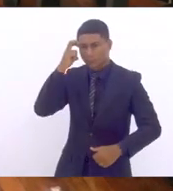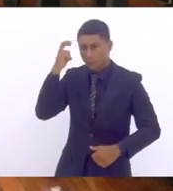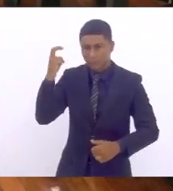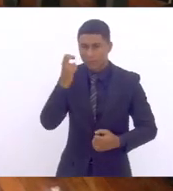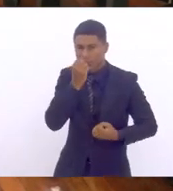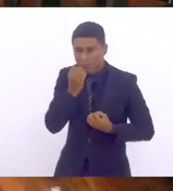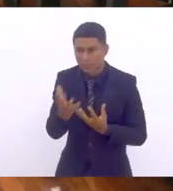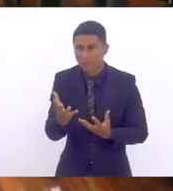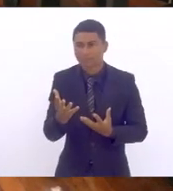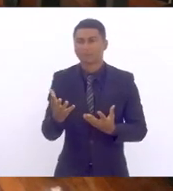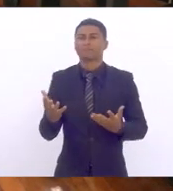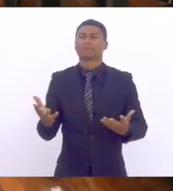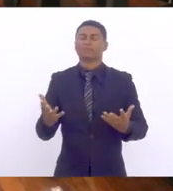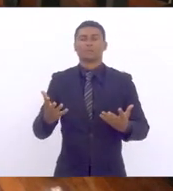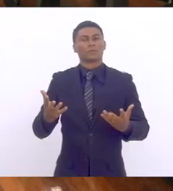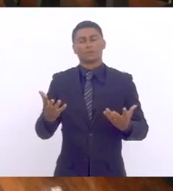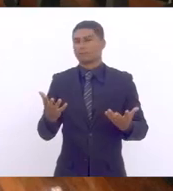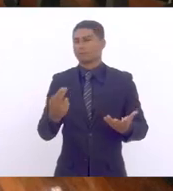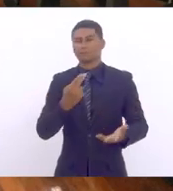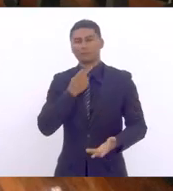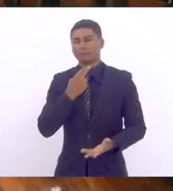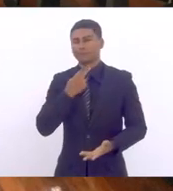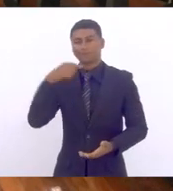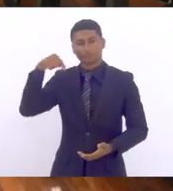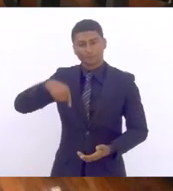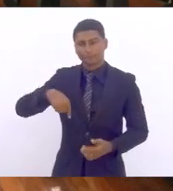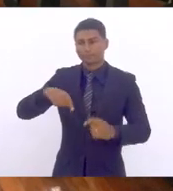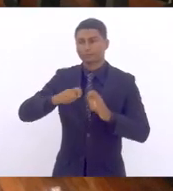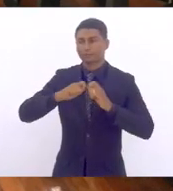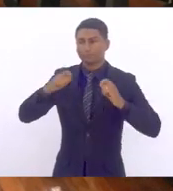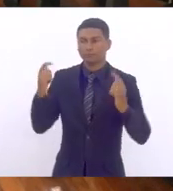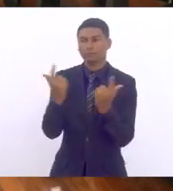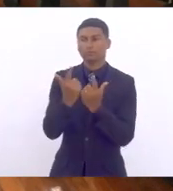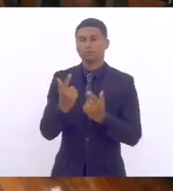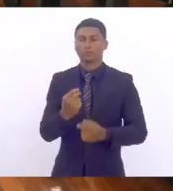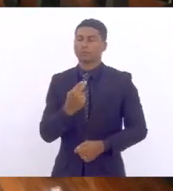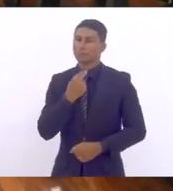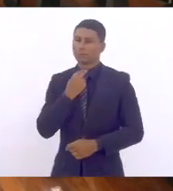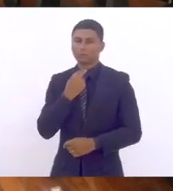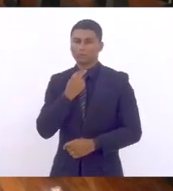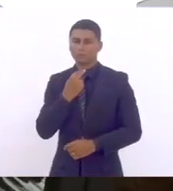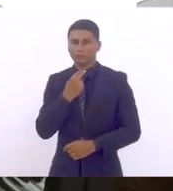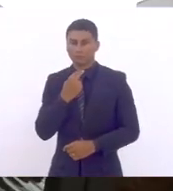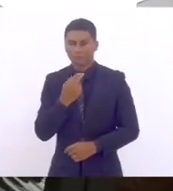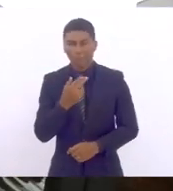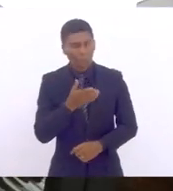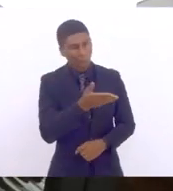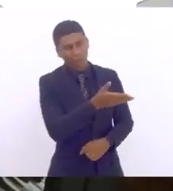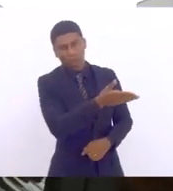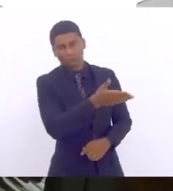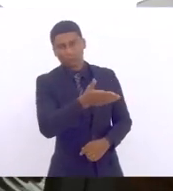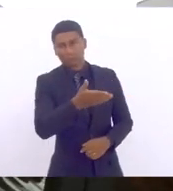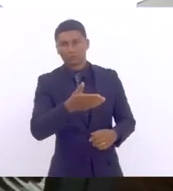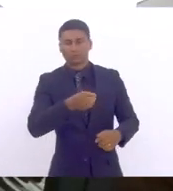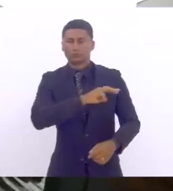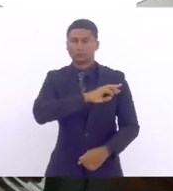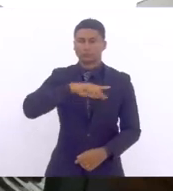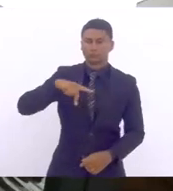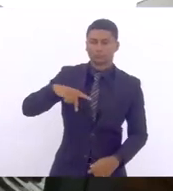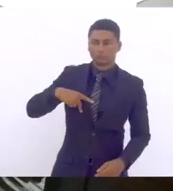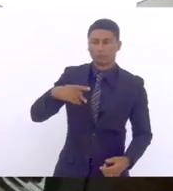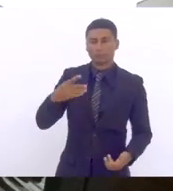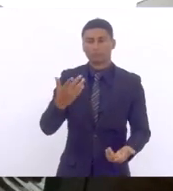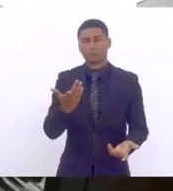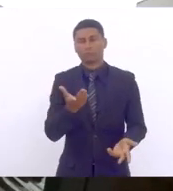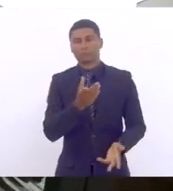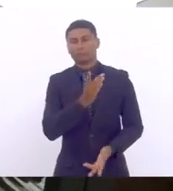é absurdo. Essa casa não pode prever, ou qualquer lugar, Ministério Público, Defensoria Pública,